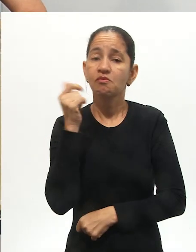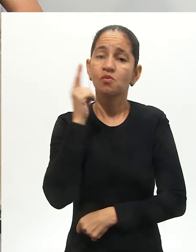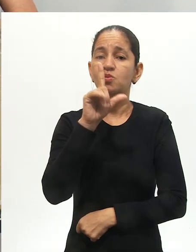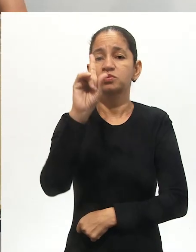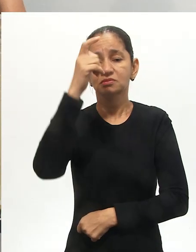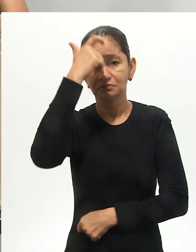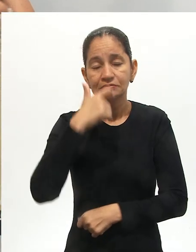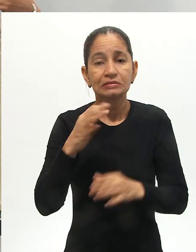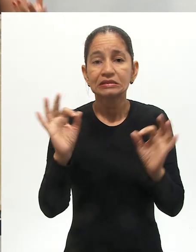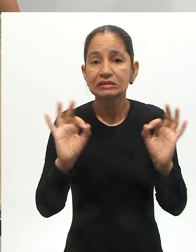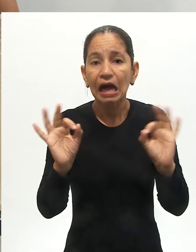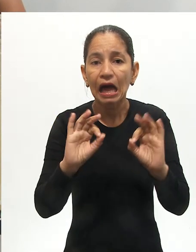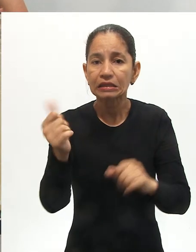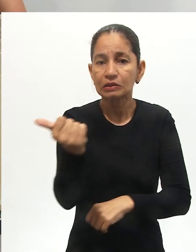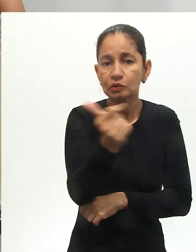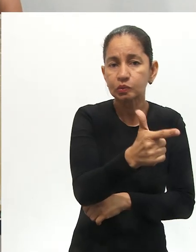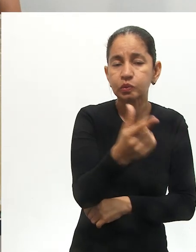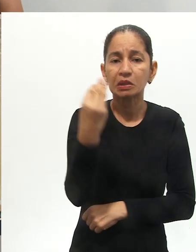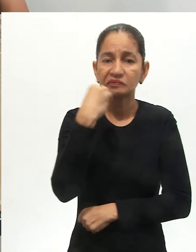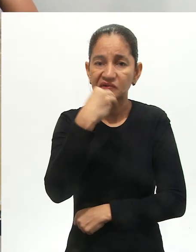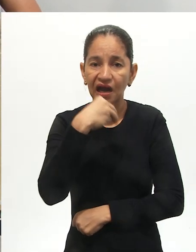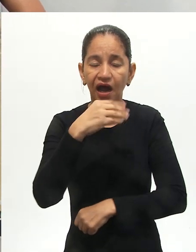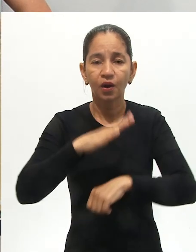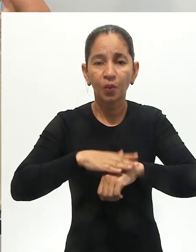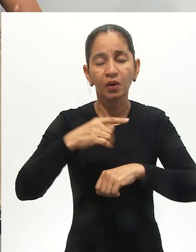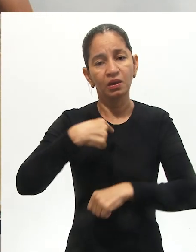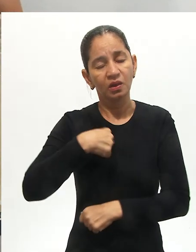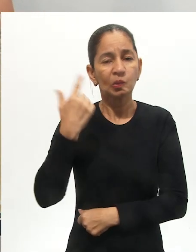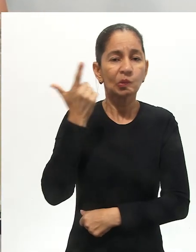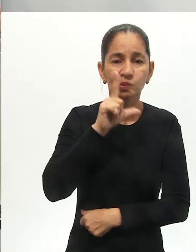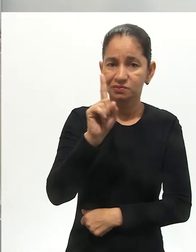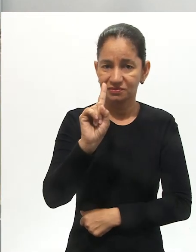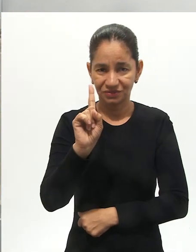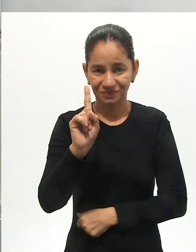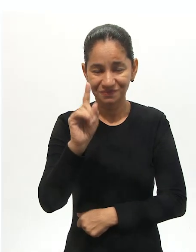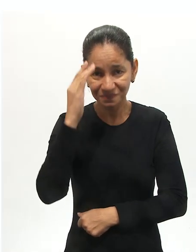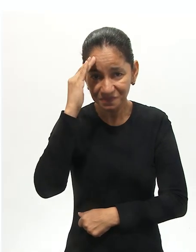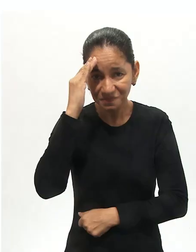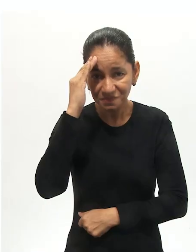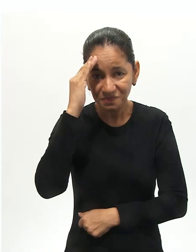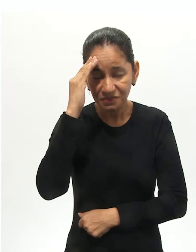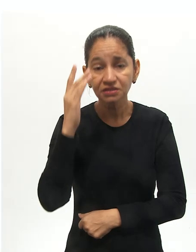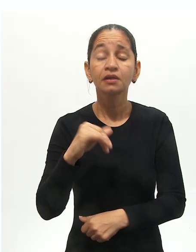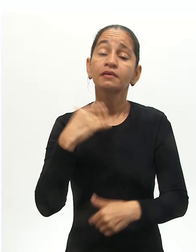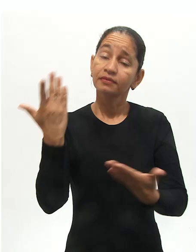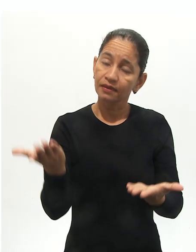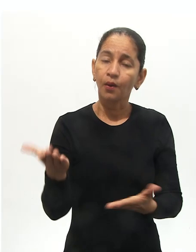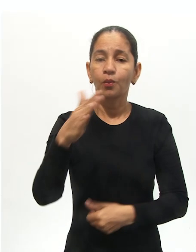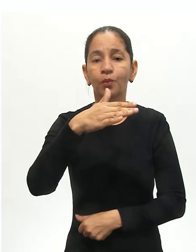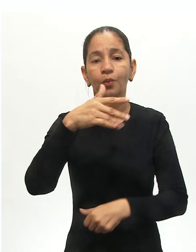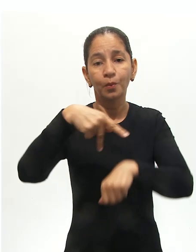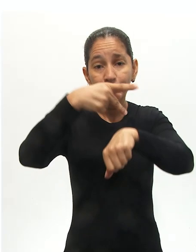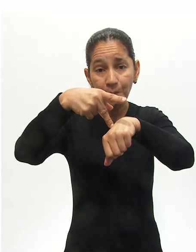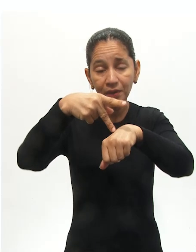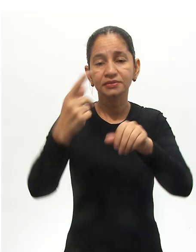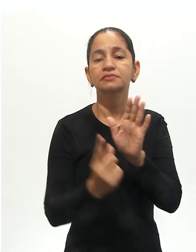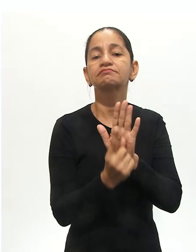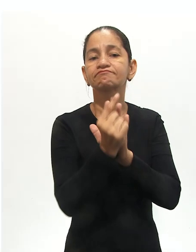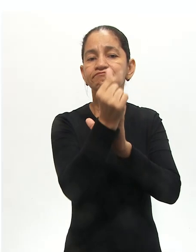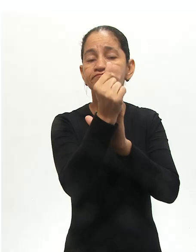trabalho, porque tudo está baseado na competição e na individualidade. A economia